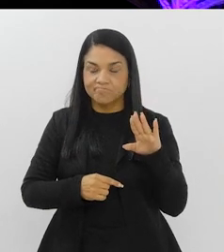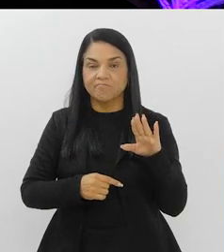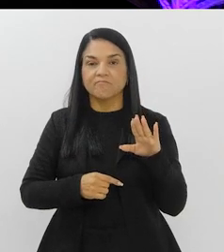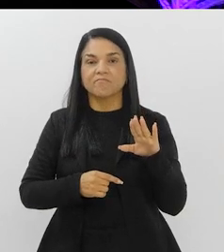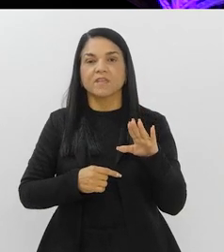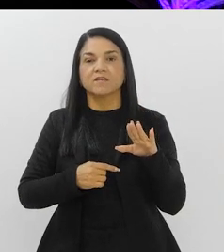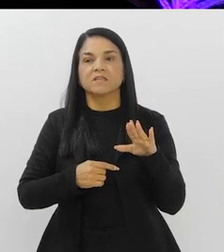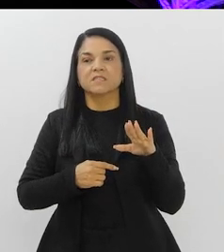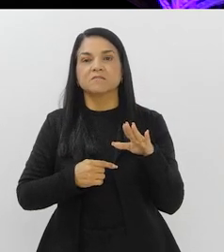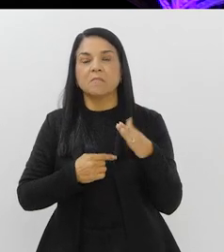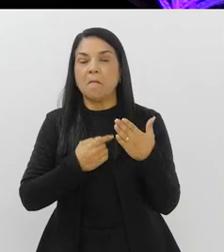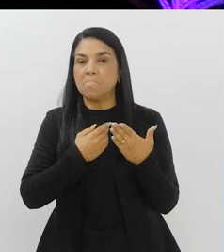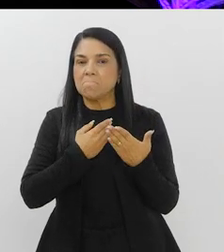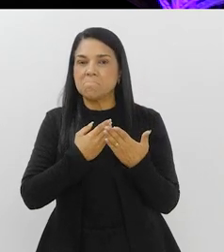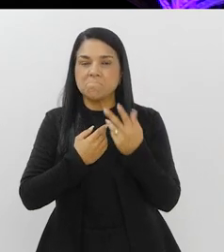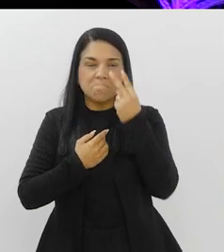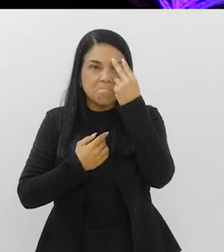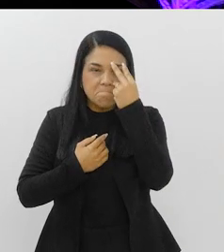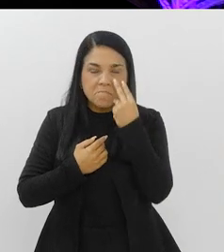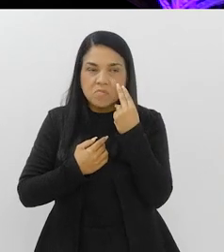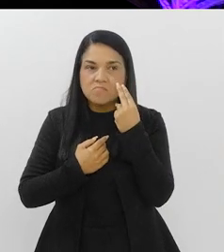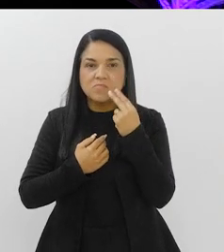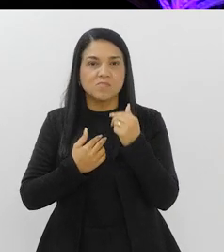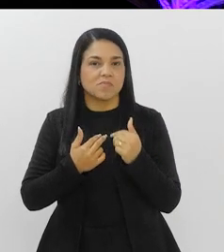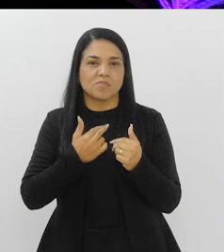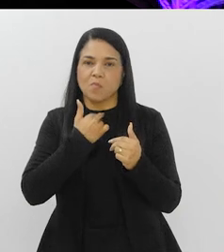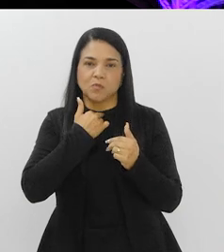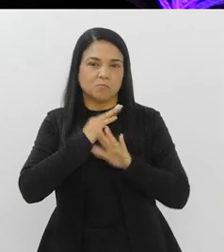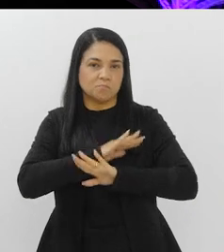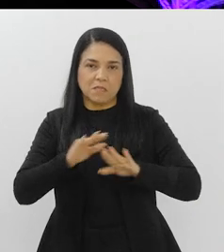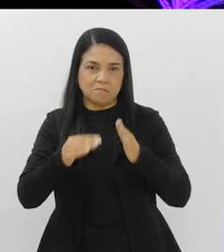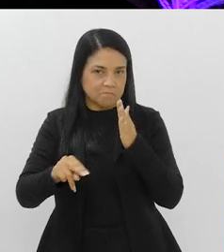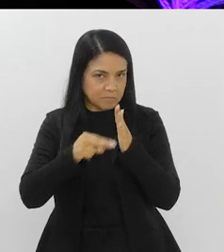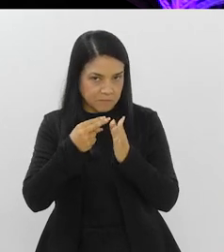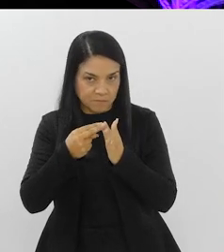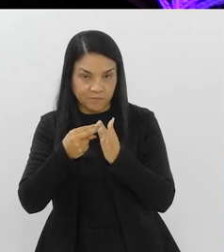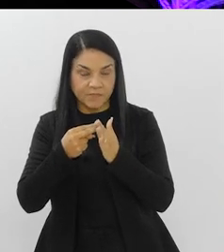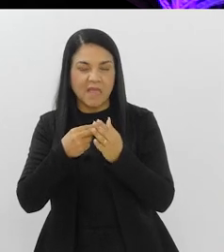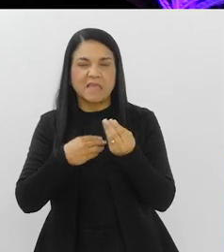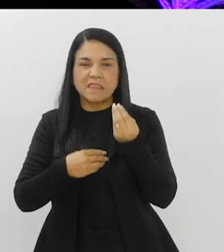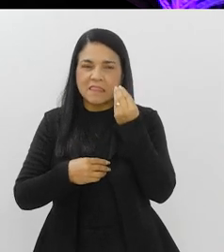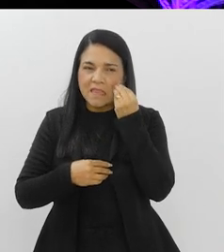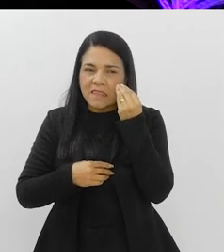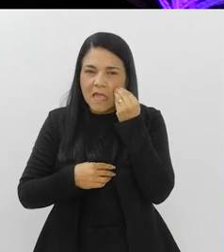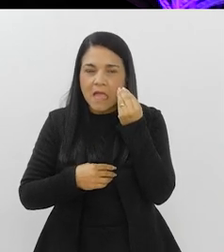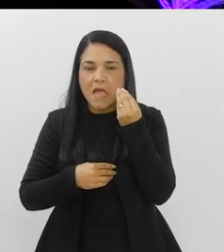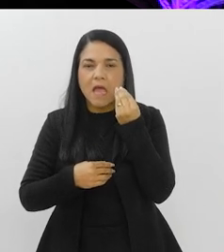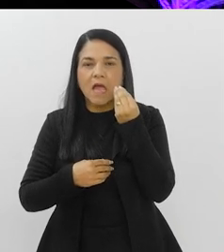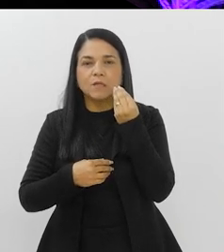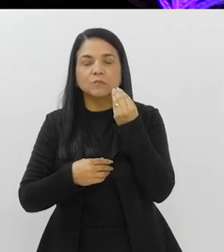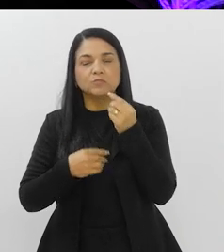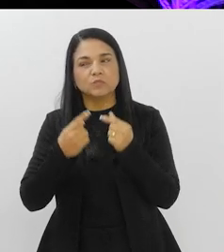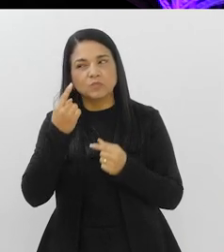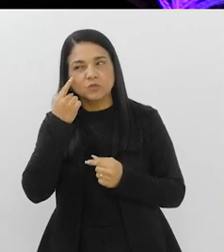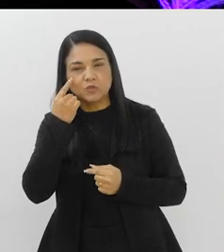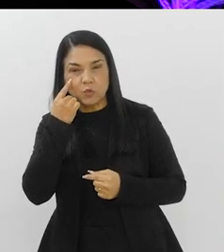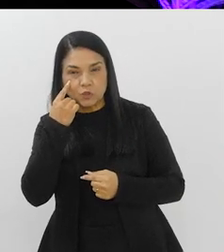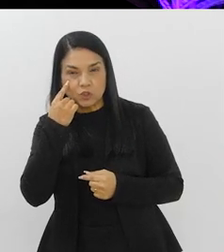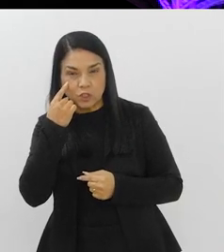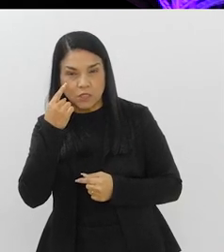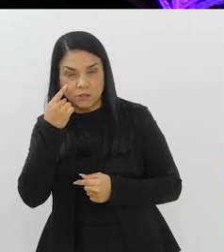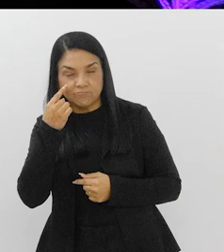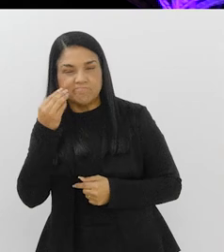uma uma né uma perda e Irreversível E aí ainda tentaram mais alguma coisinha com olho